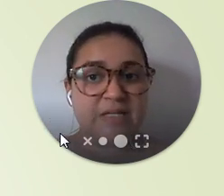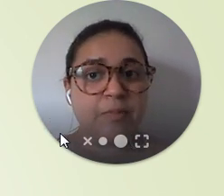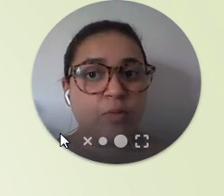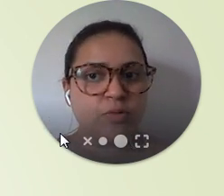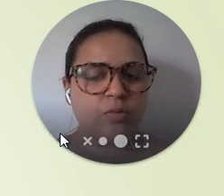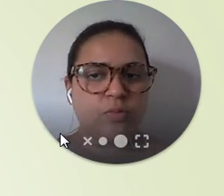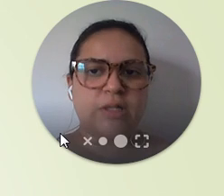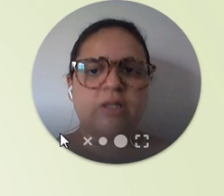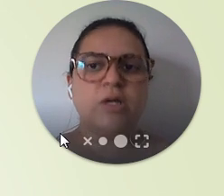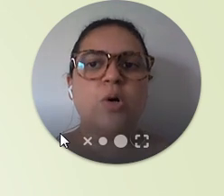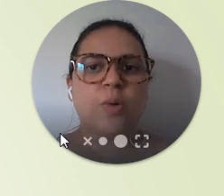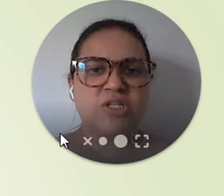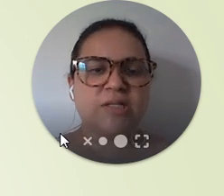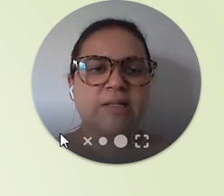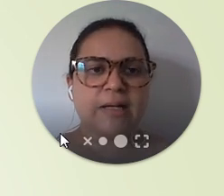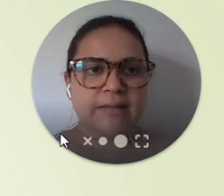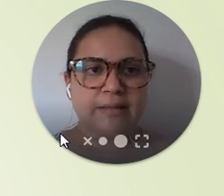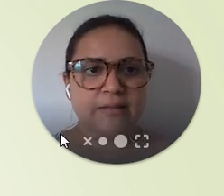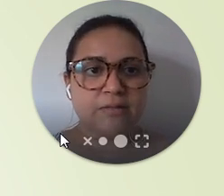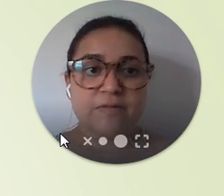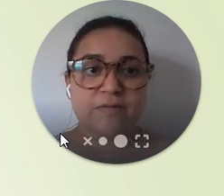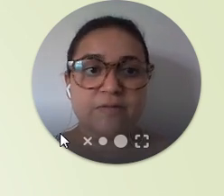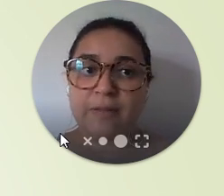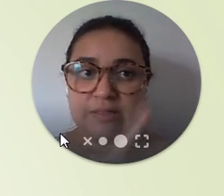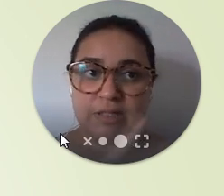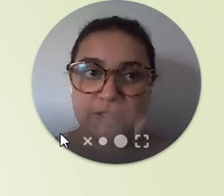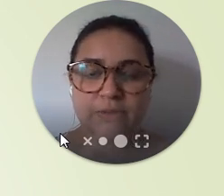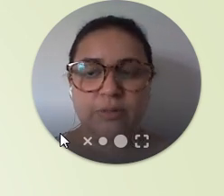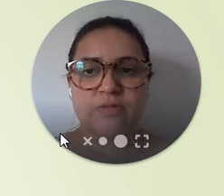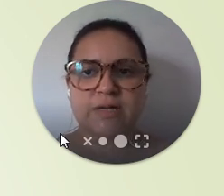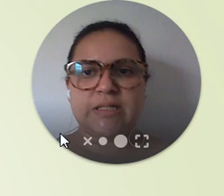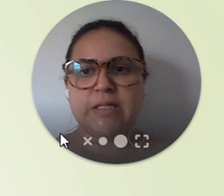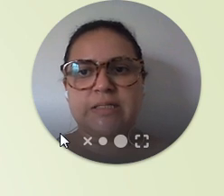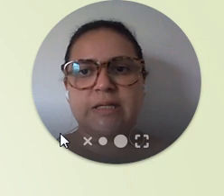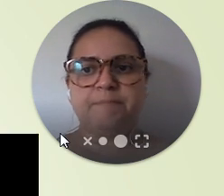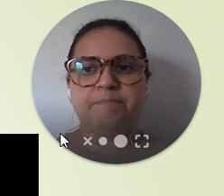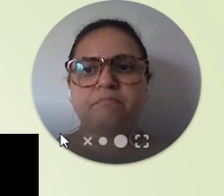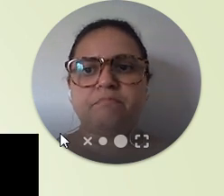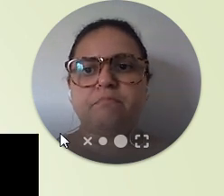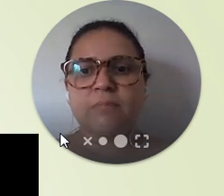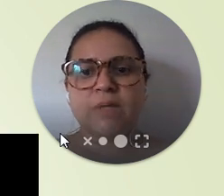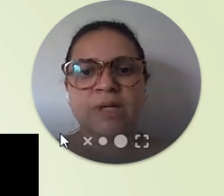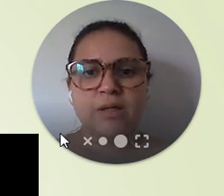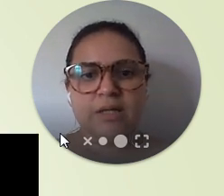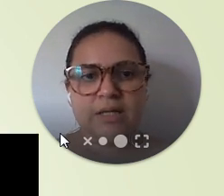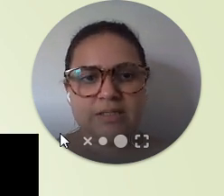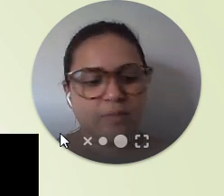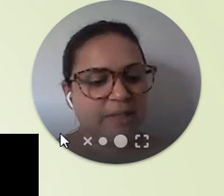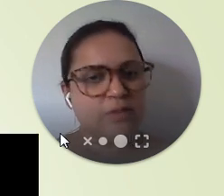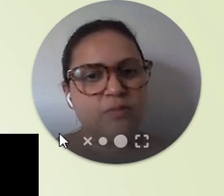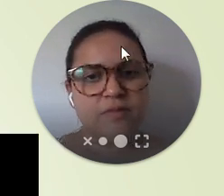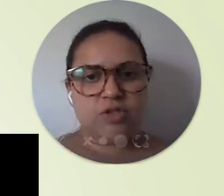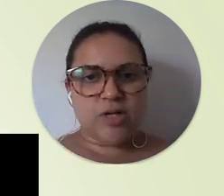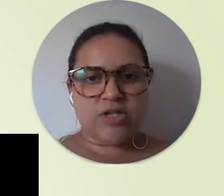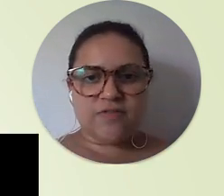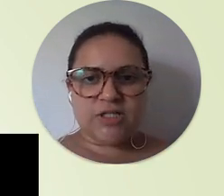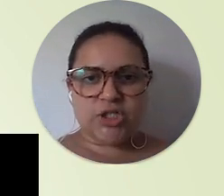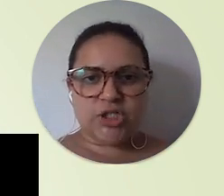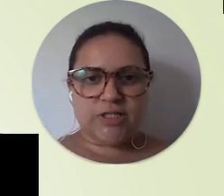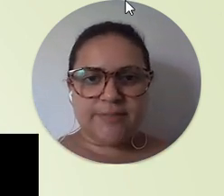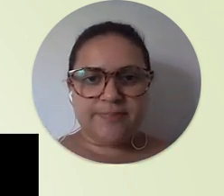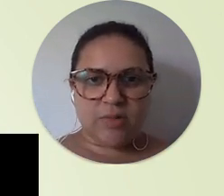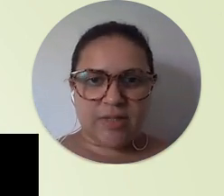né? Parece muito com o que o Einstein está tentando desenvolver, mas não tem esse manual de vacinas, né? Esse é um pequeno vídeo que a